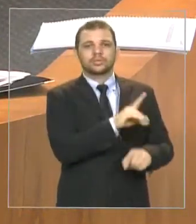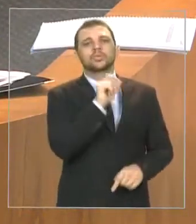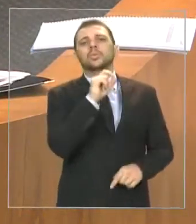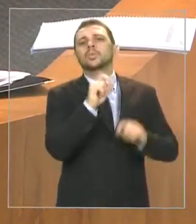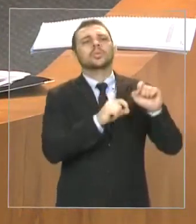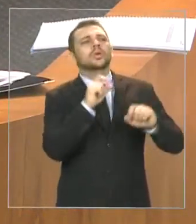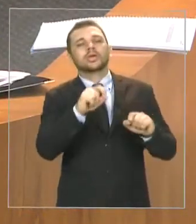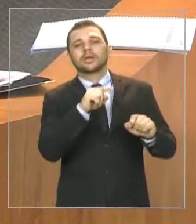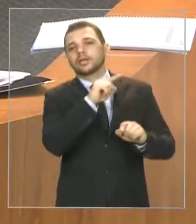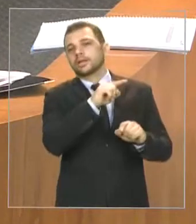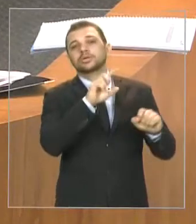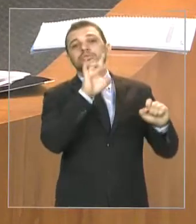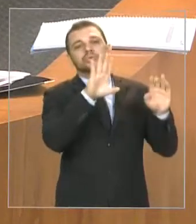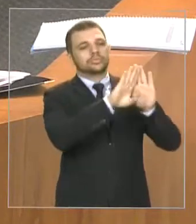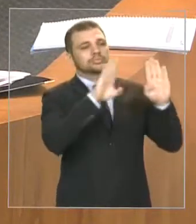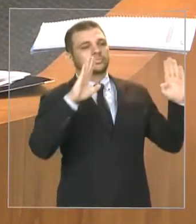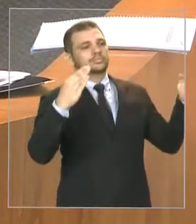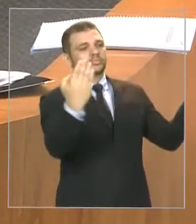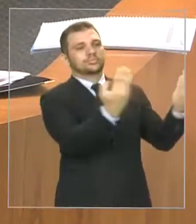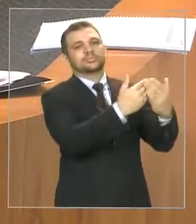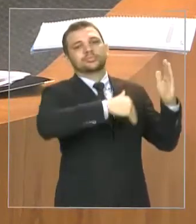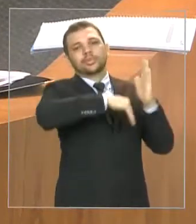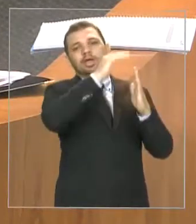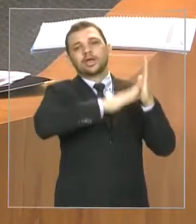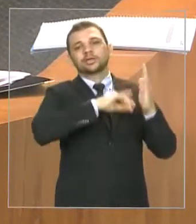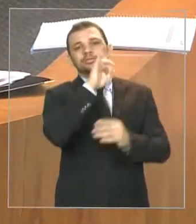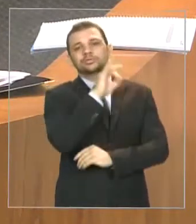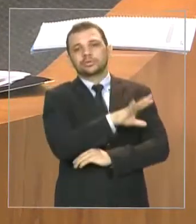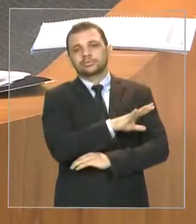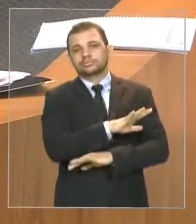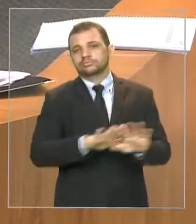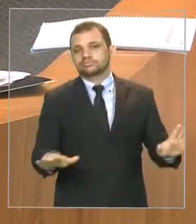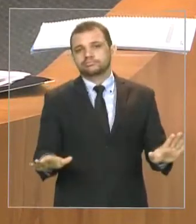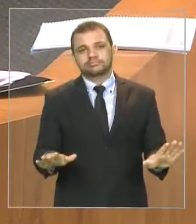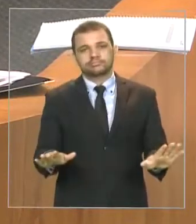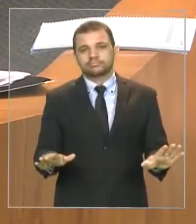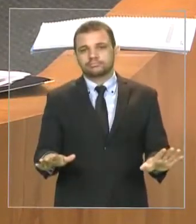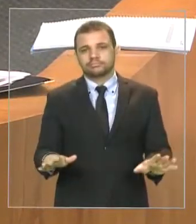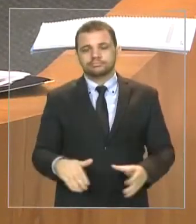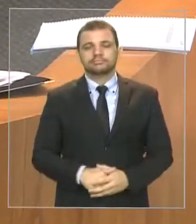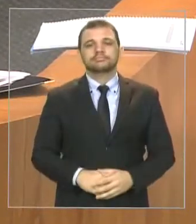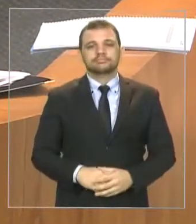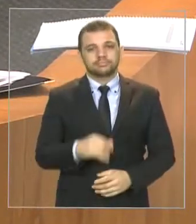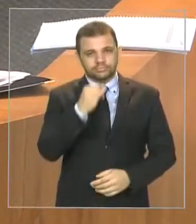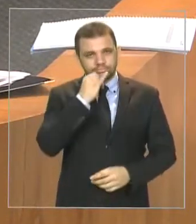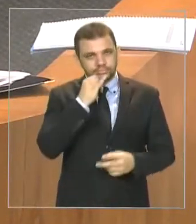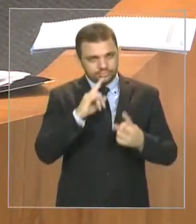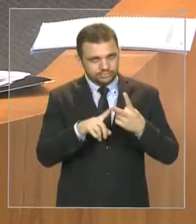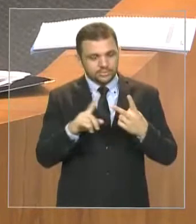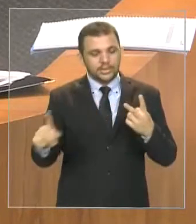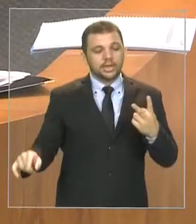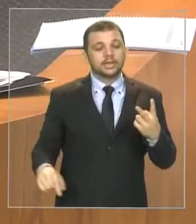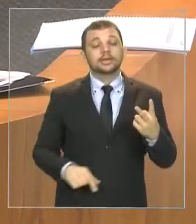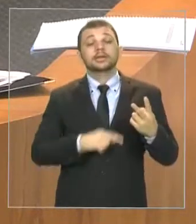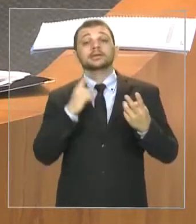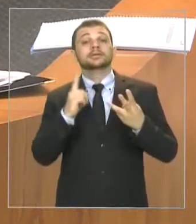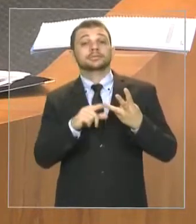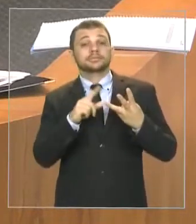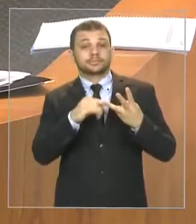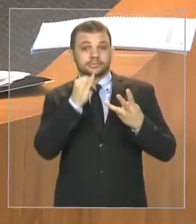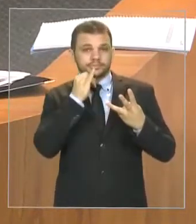pintado, o muro da escola. Exemplo 2. Vamos para o exemplo 3. Eu fui à cidade de